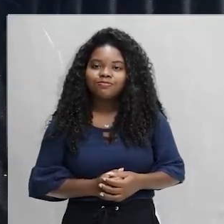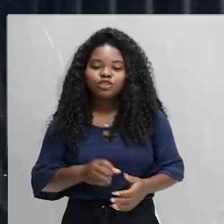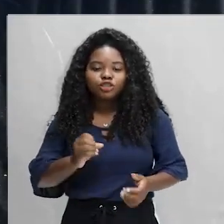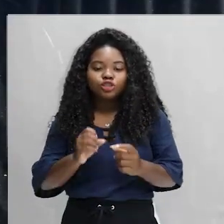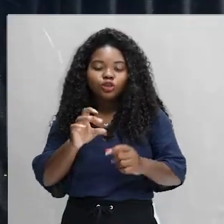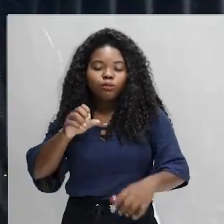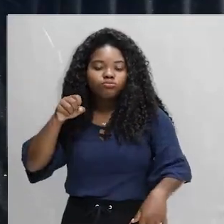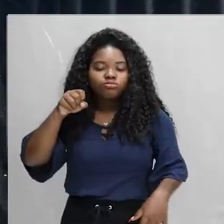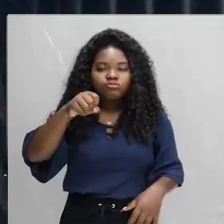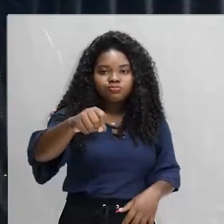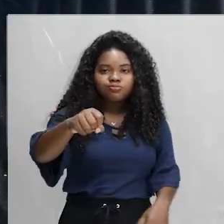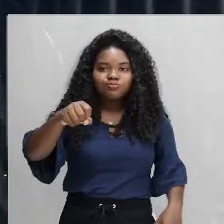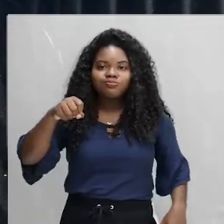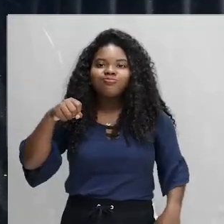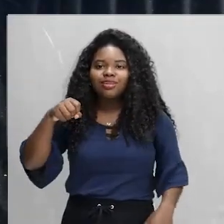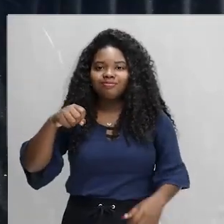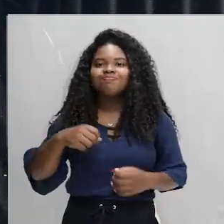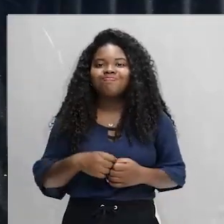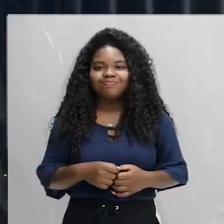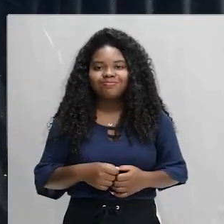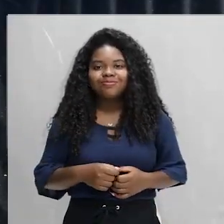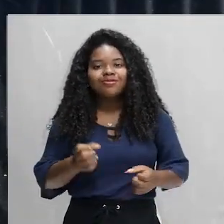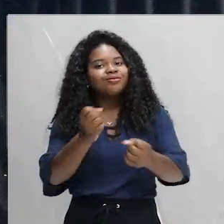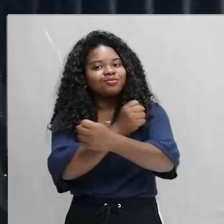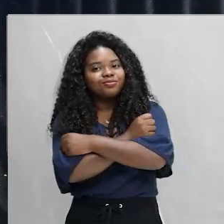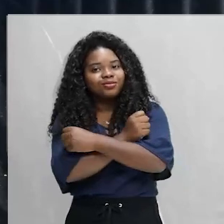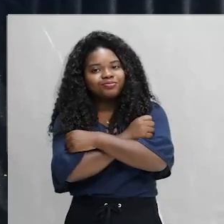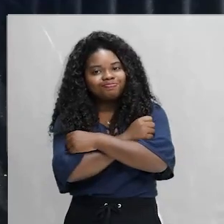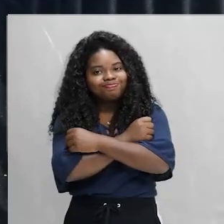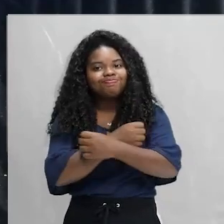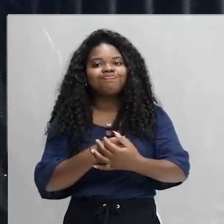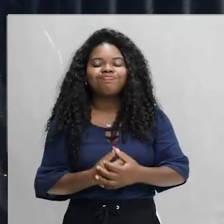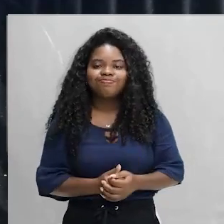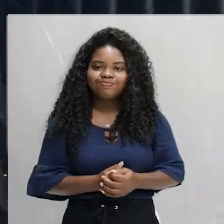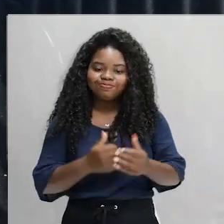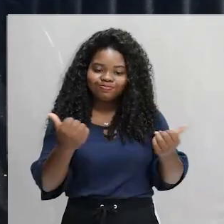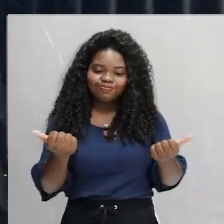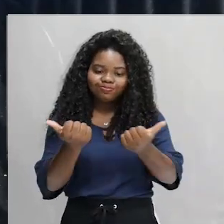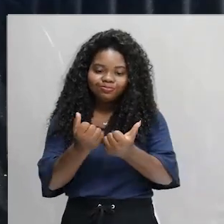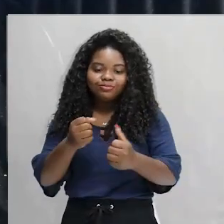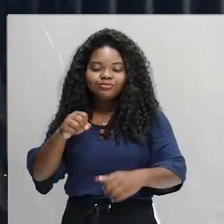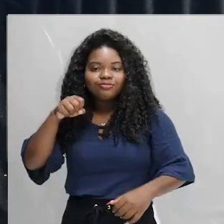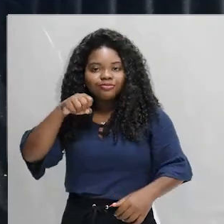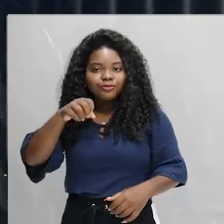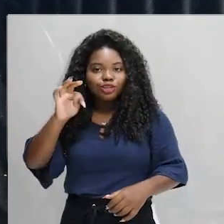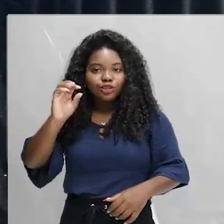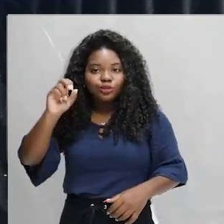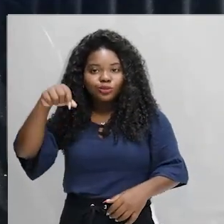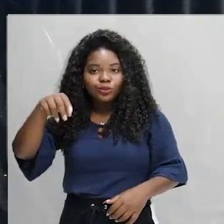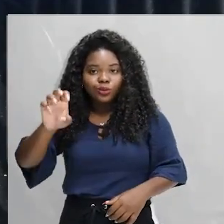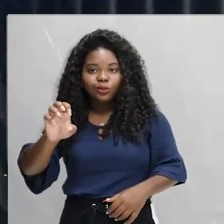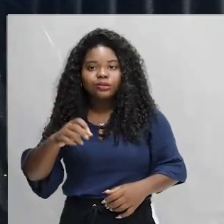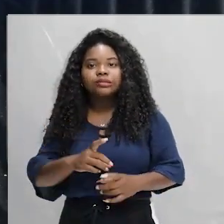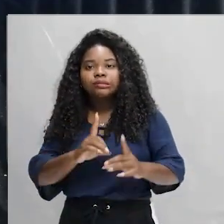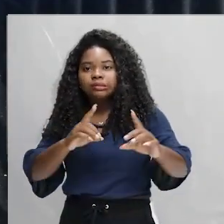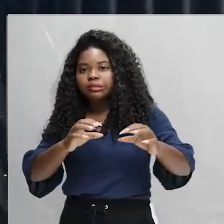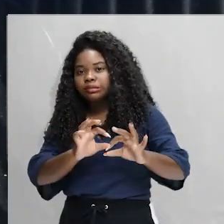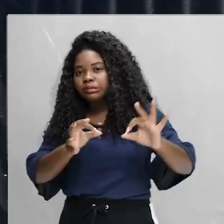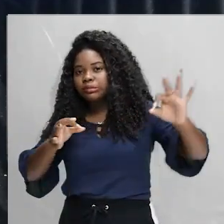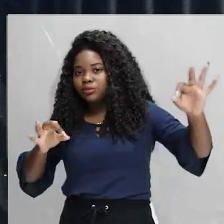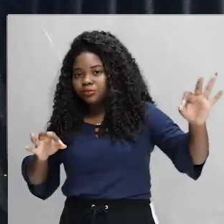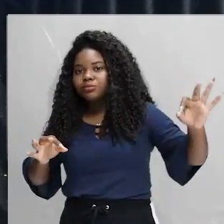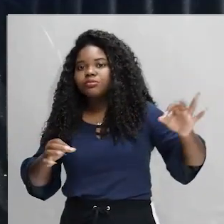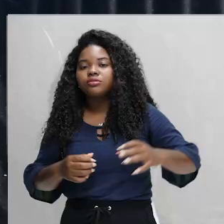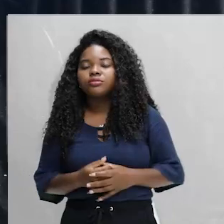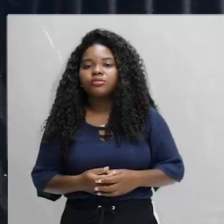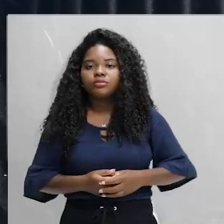se cumprimentando assim, né? O abraço caloroso ficou substituído pelo toque, assim, às vezes de longe, por conta de um